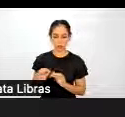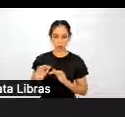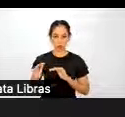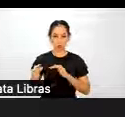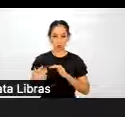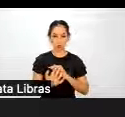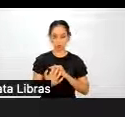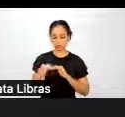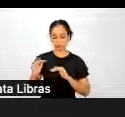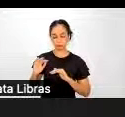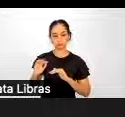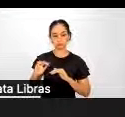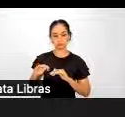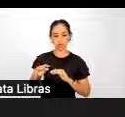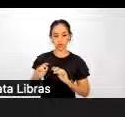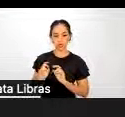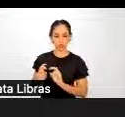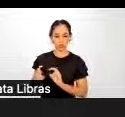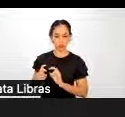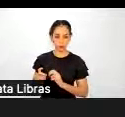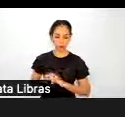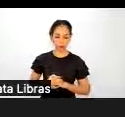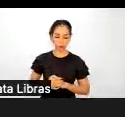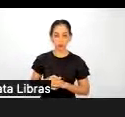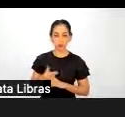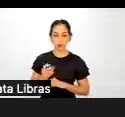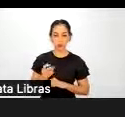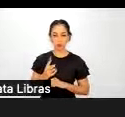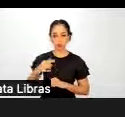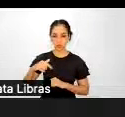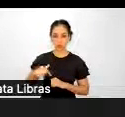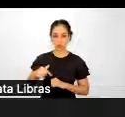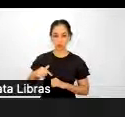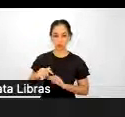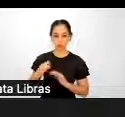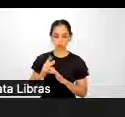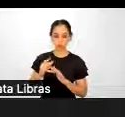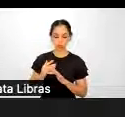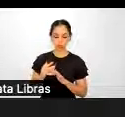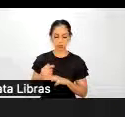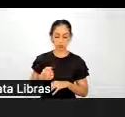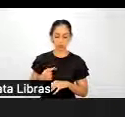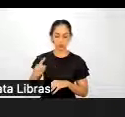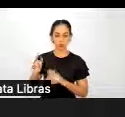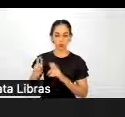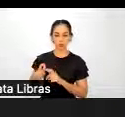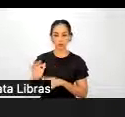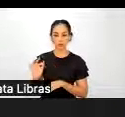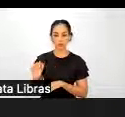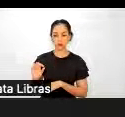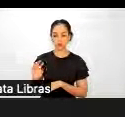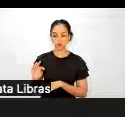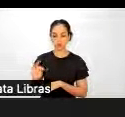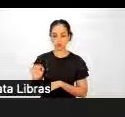estações de alta capacidade. Em 2017, o programa Cidade da Gente em Fortaleza. Em 2018, uma